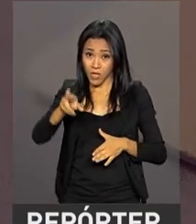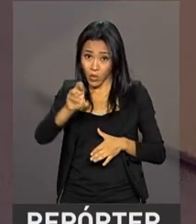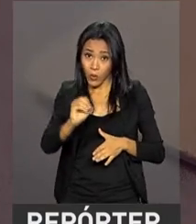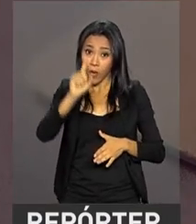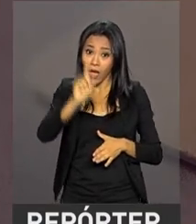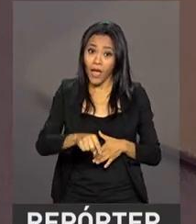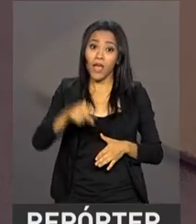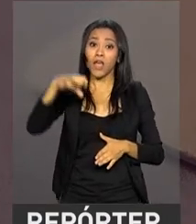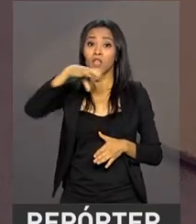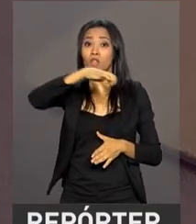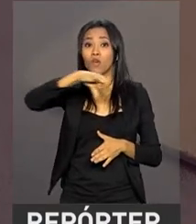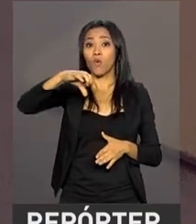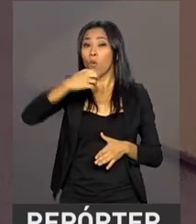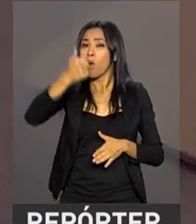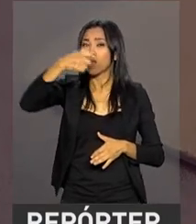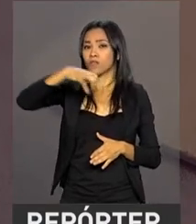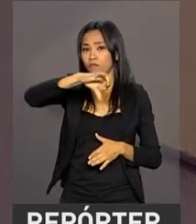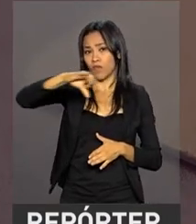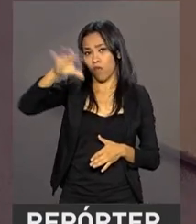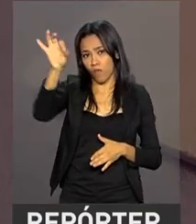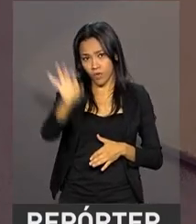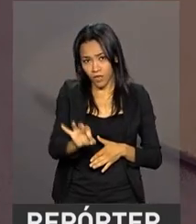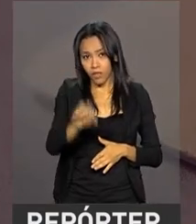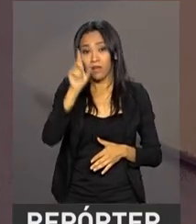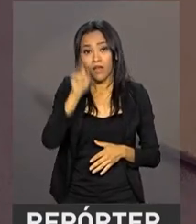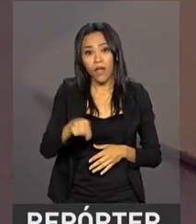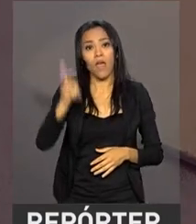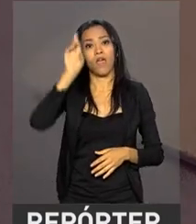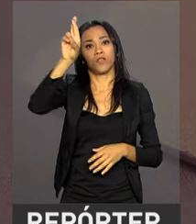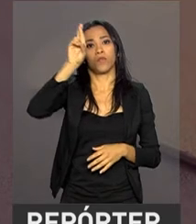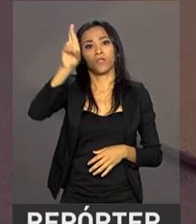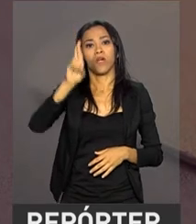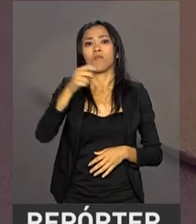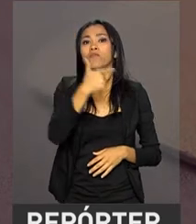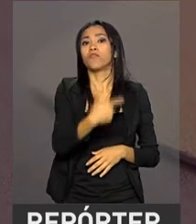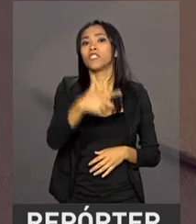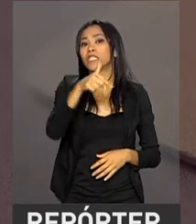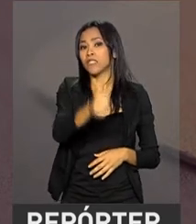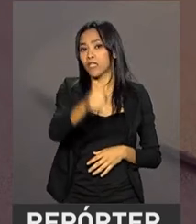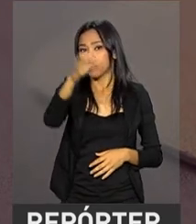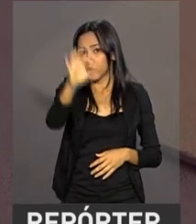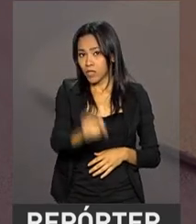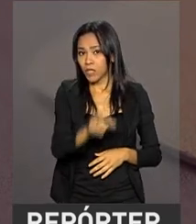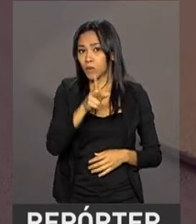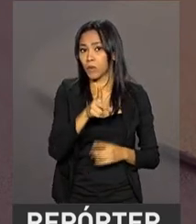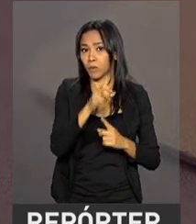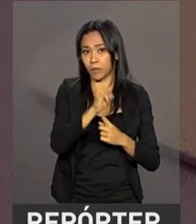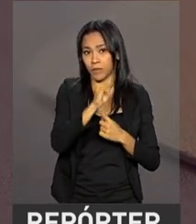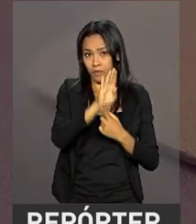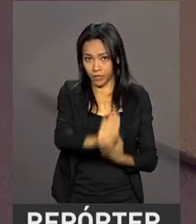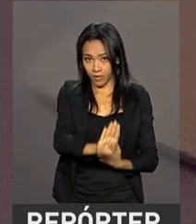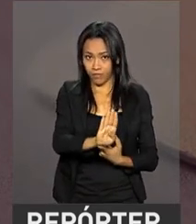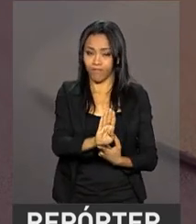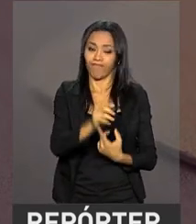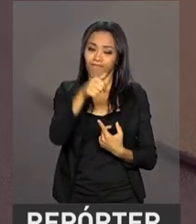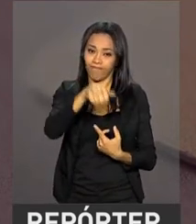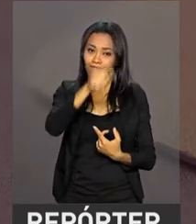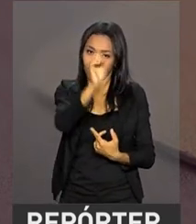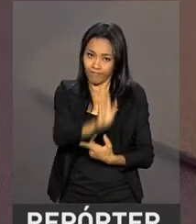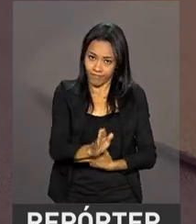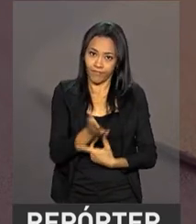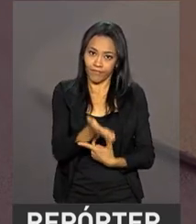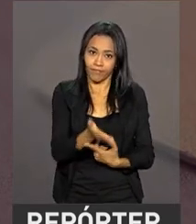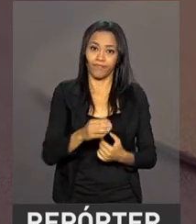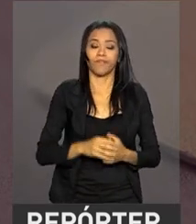do total de empresas ativas e são responsáveis por 27% do pib a soma de todas as riquezas e serviços produzidos